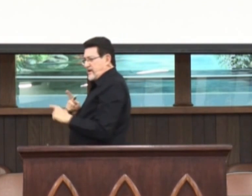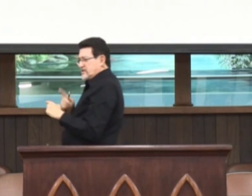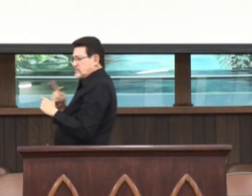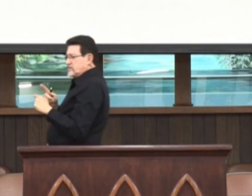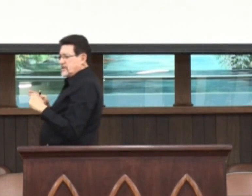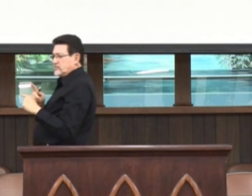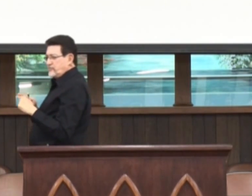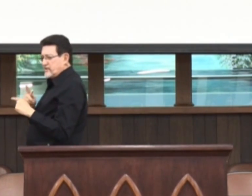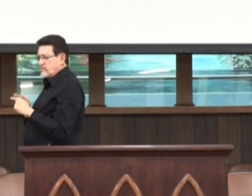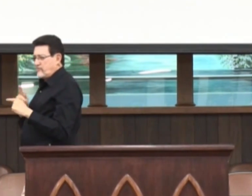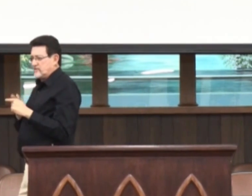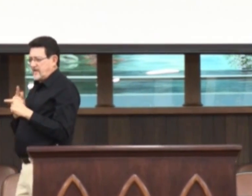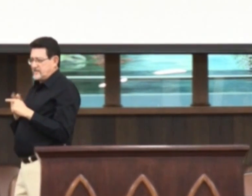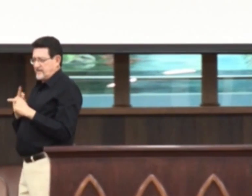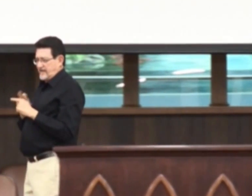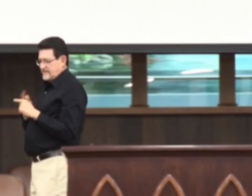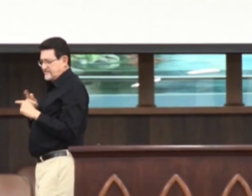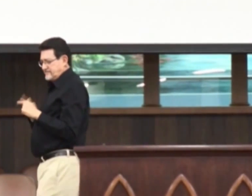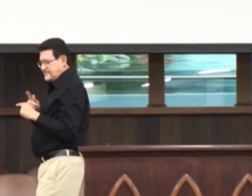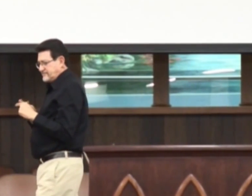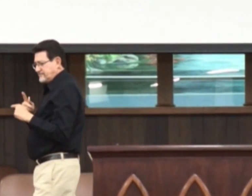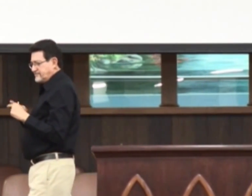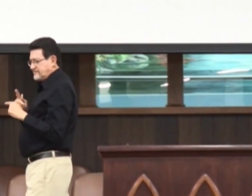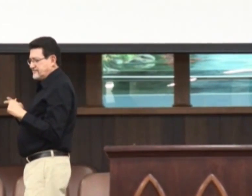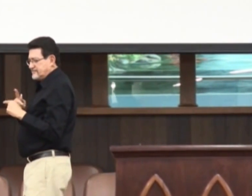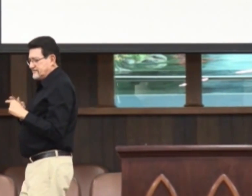O que foi que Jesus Cristo fez com a vontade dele?